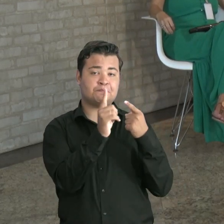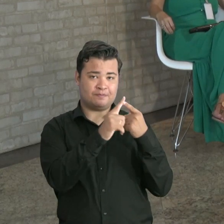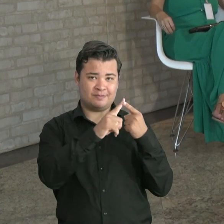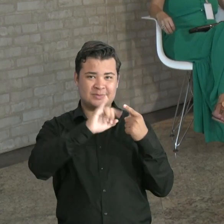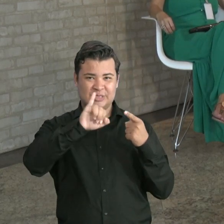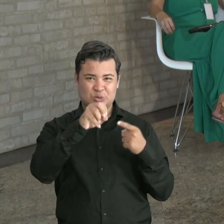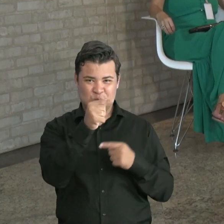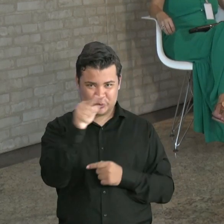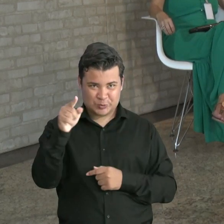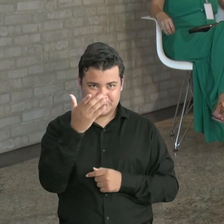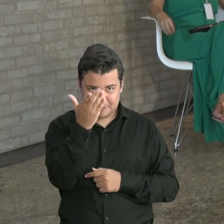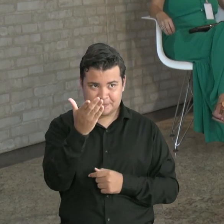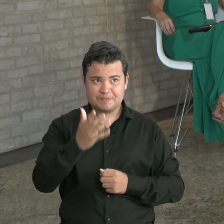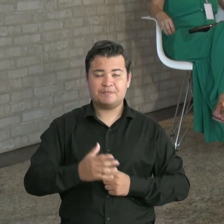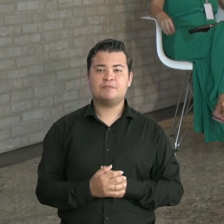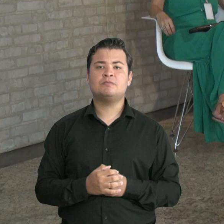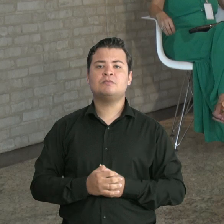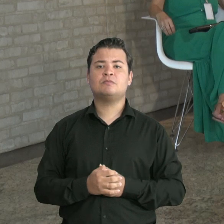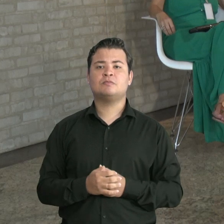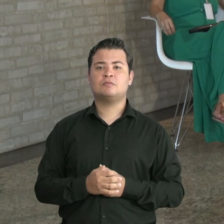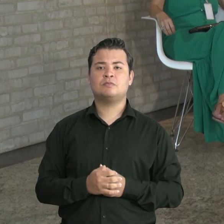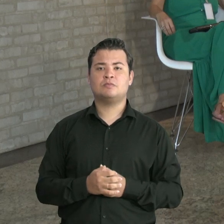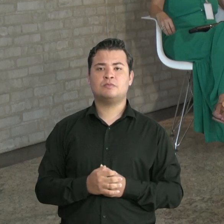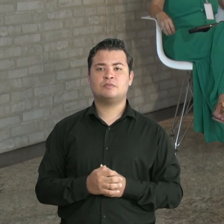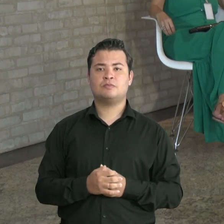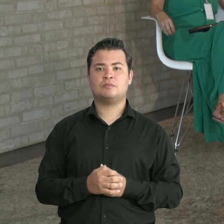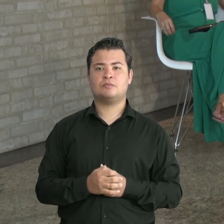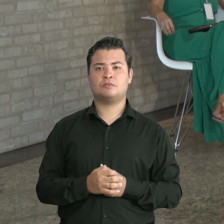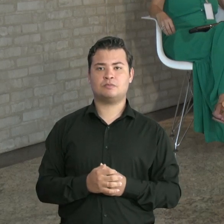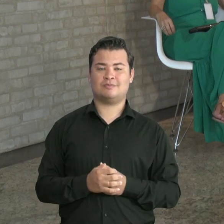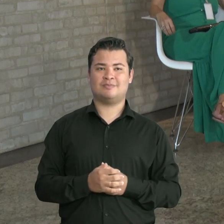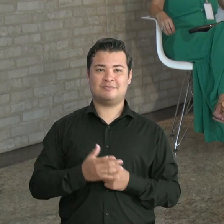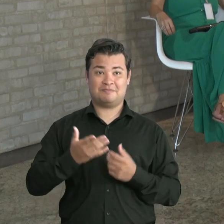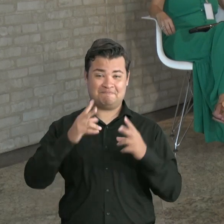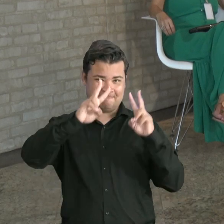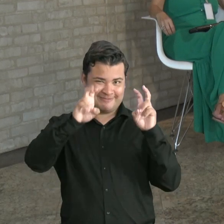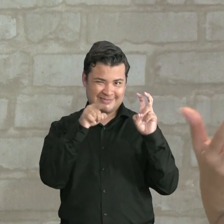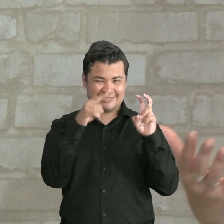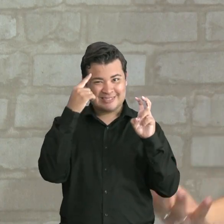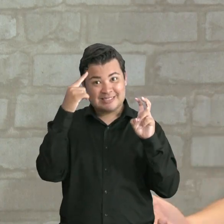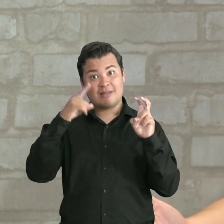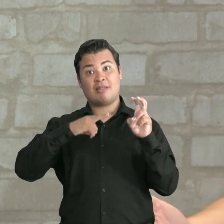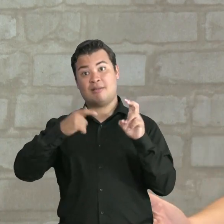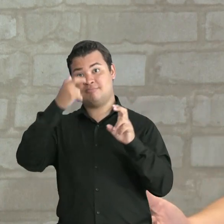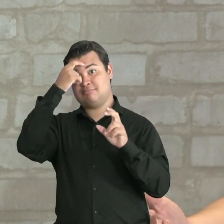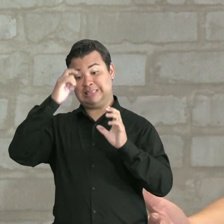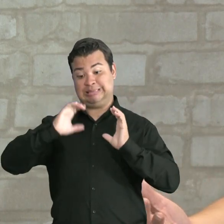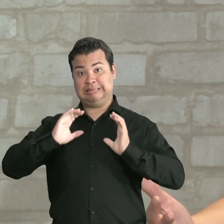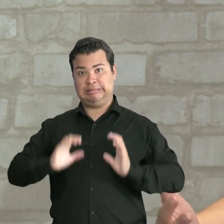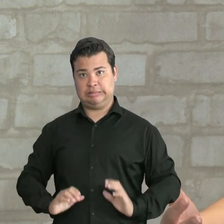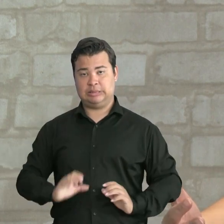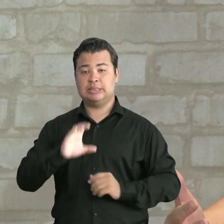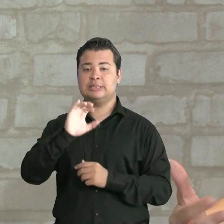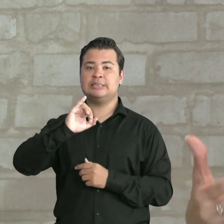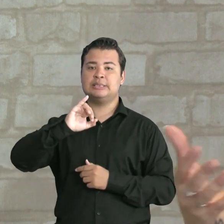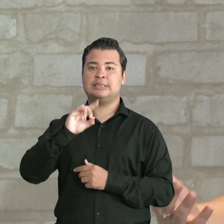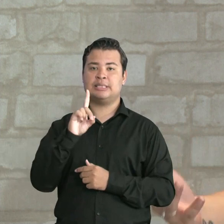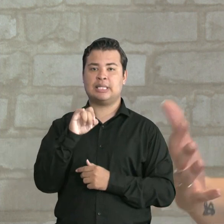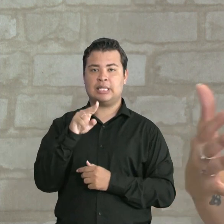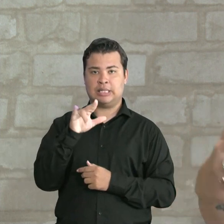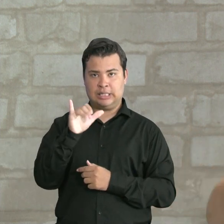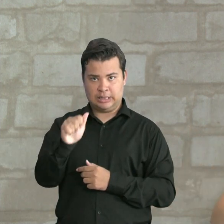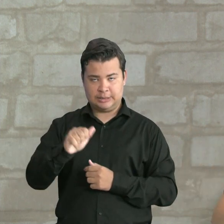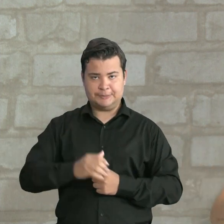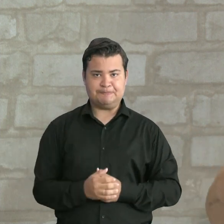um outro braço aí da nossa temática de hoje, que é a cidadania. A gente também vive num momento em que há discussões